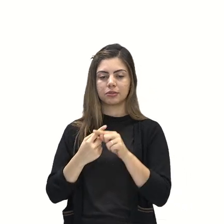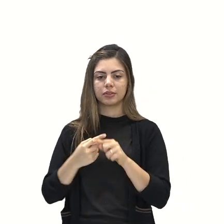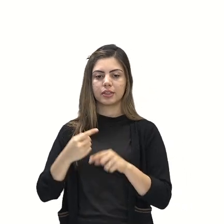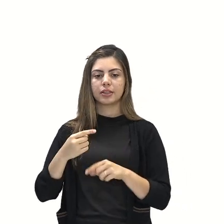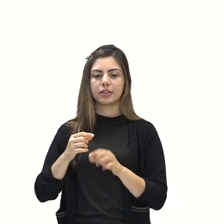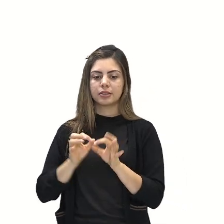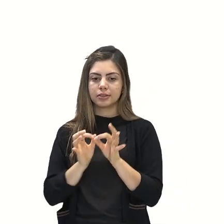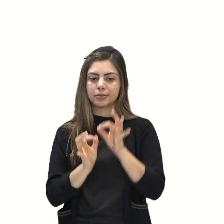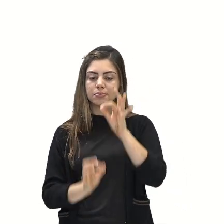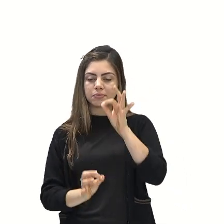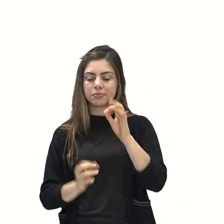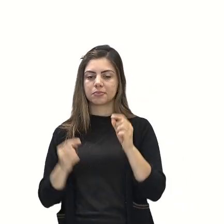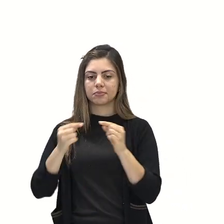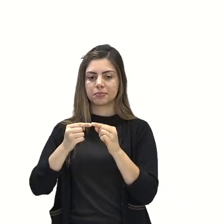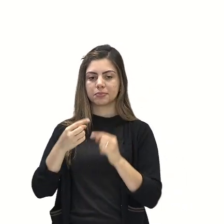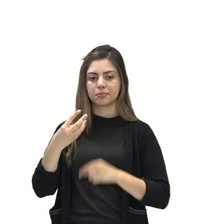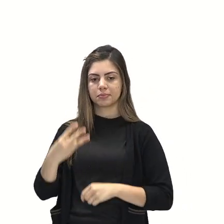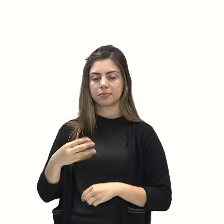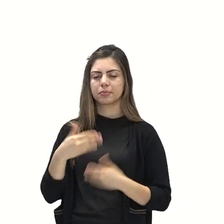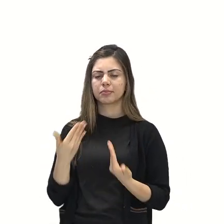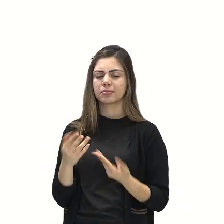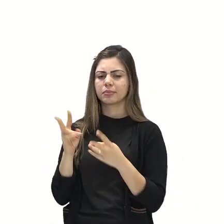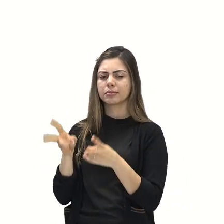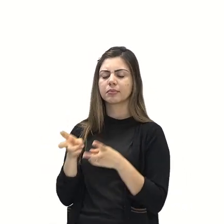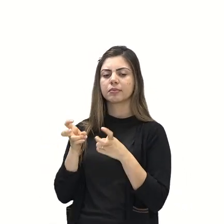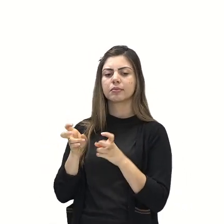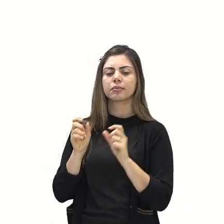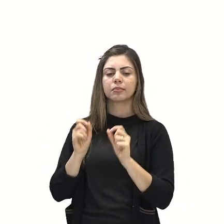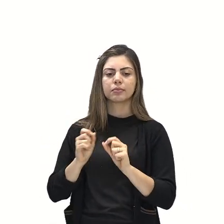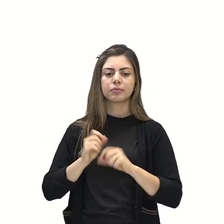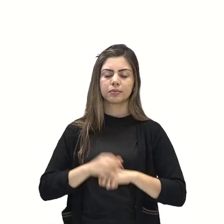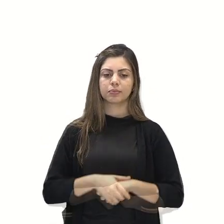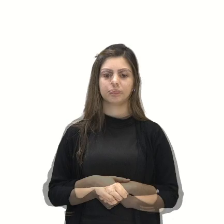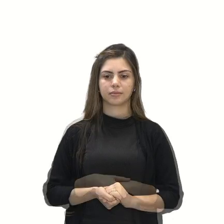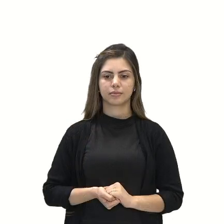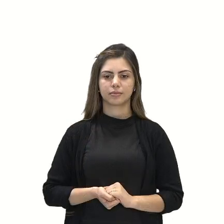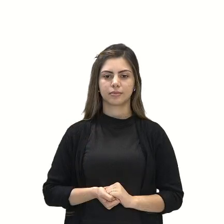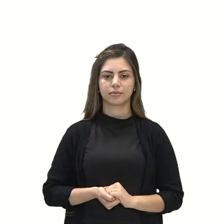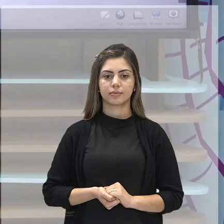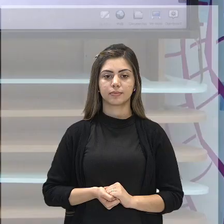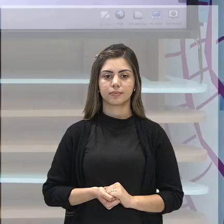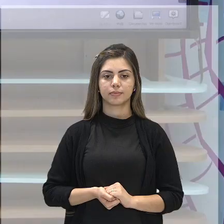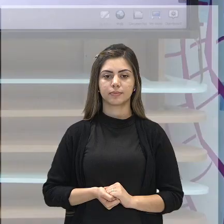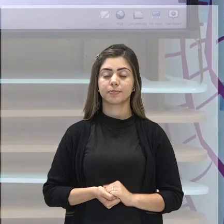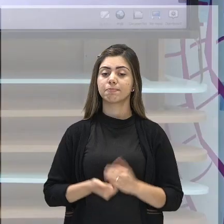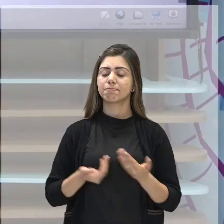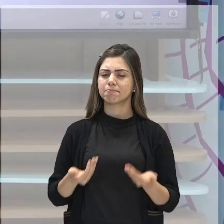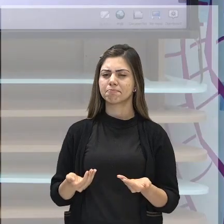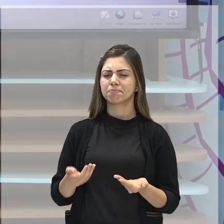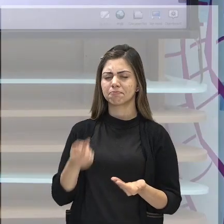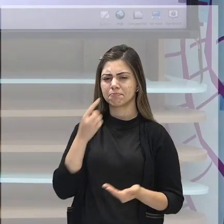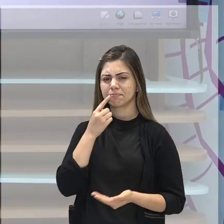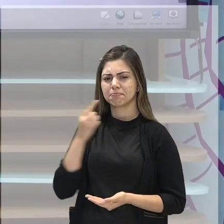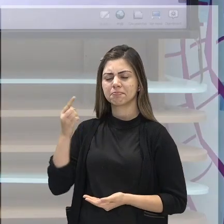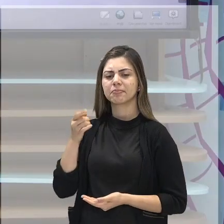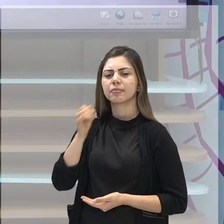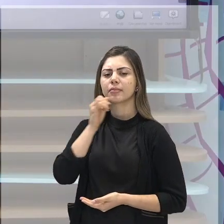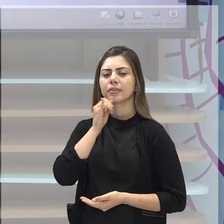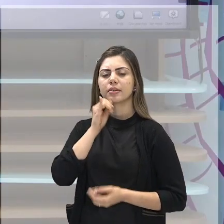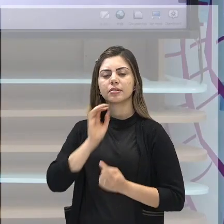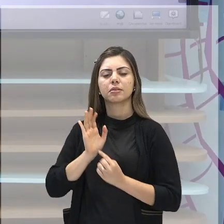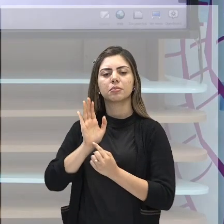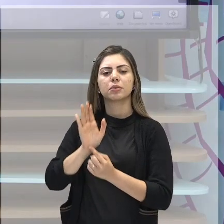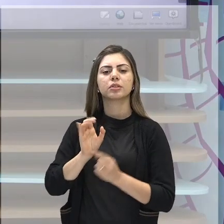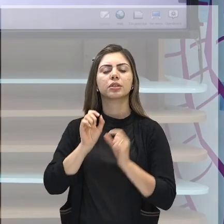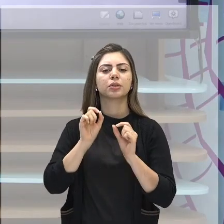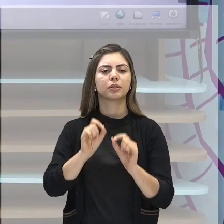foi 3. Ó. Observe o seguinte, nesse caso, olha, nesse meu exemplo, eu não